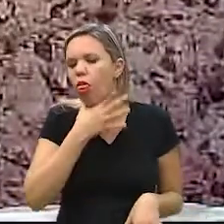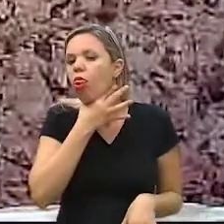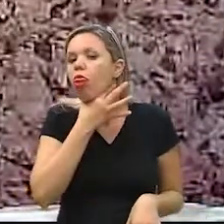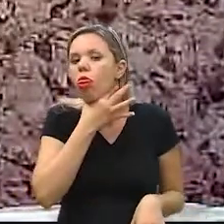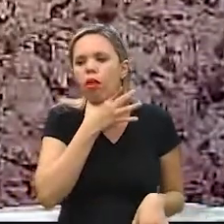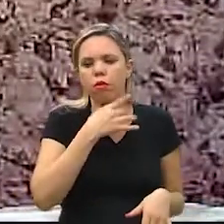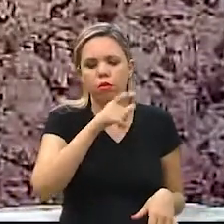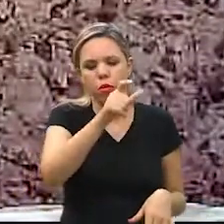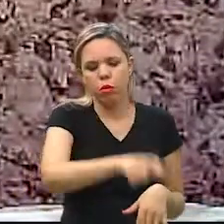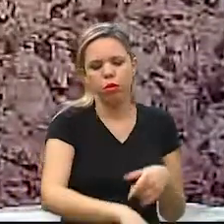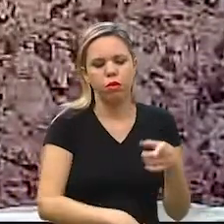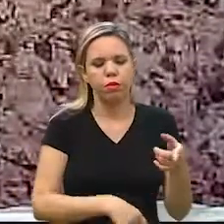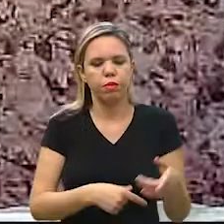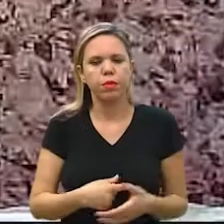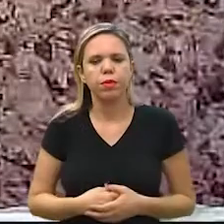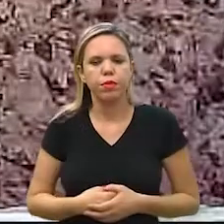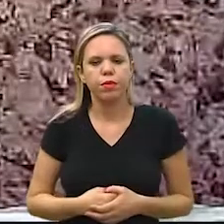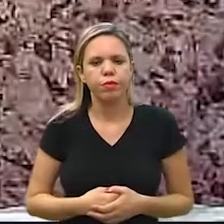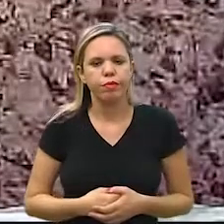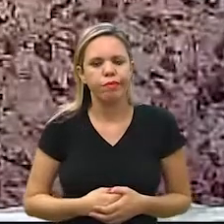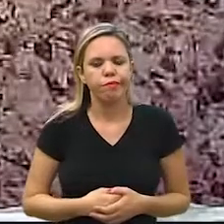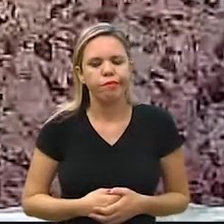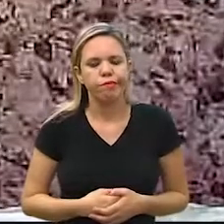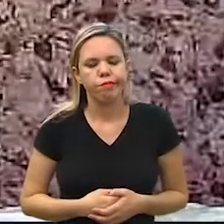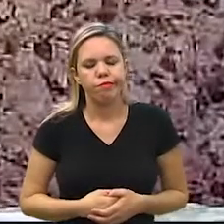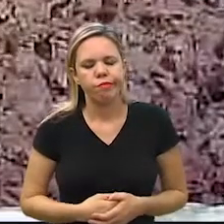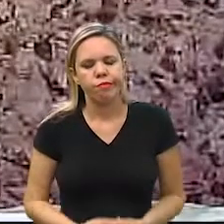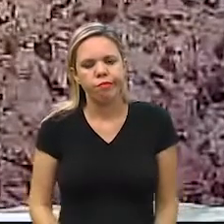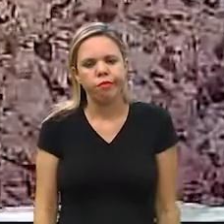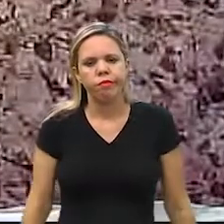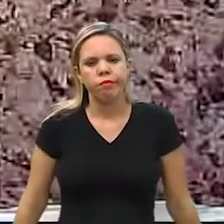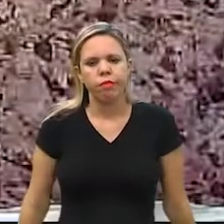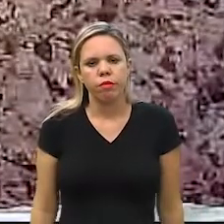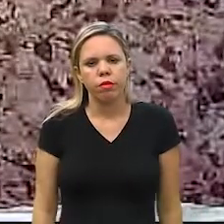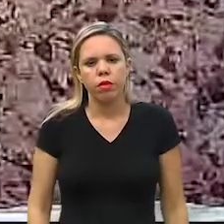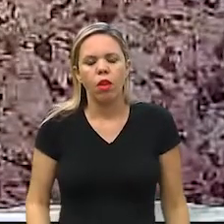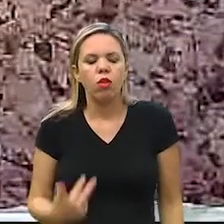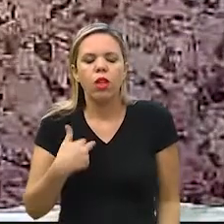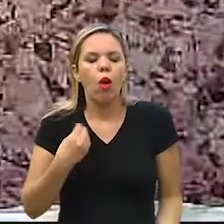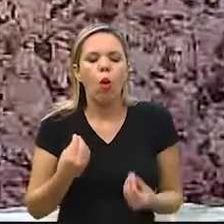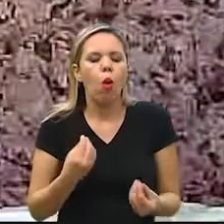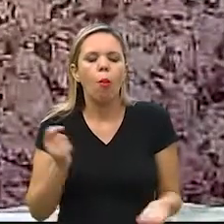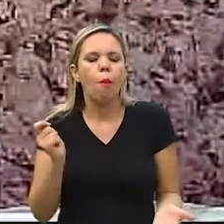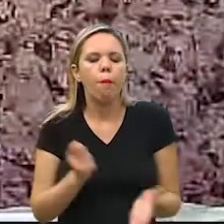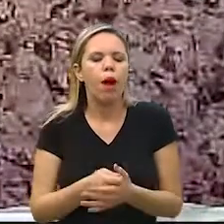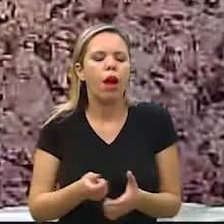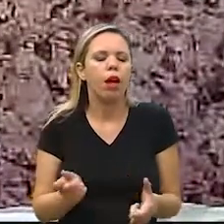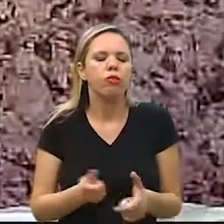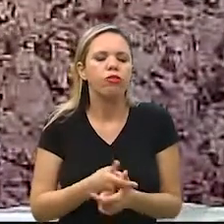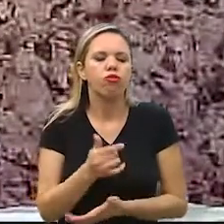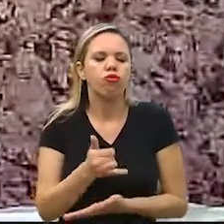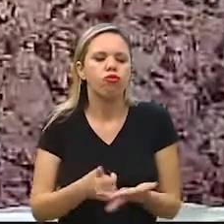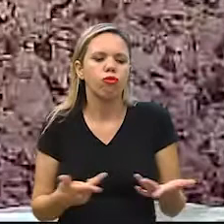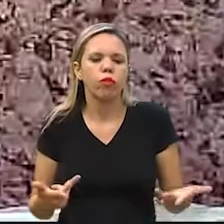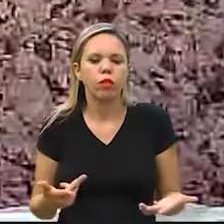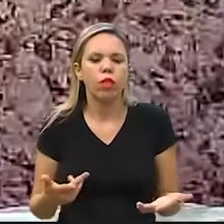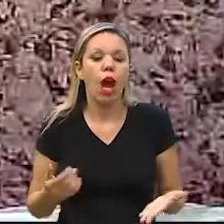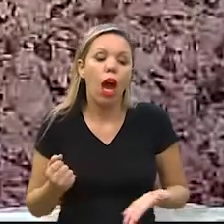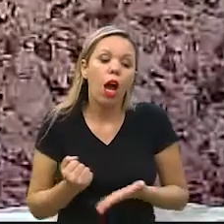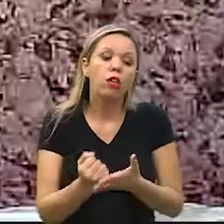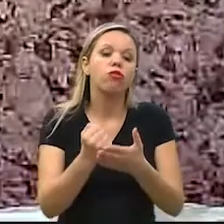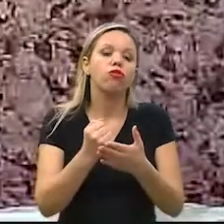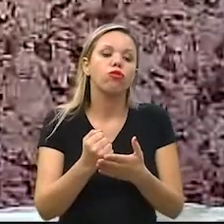dificuldade, ele acaba se colocando à parte até, né? Então, acho que o resgate da